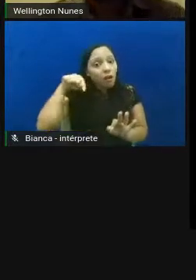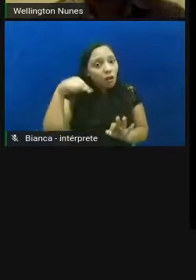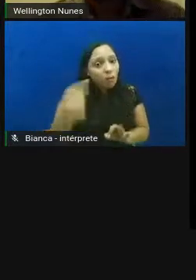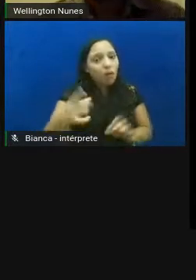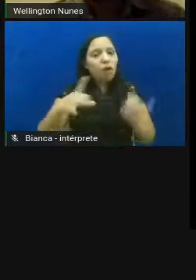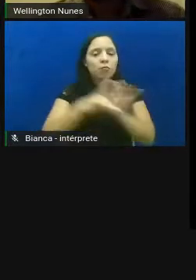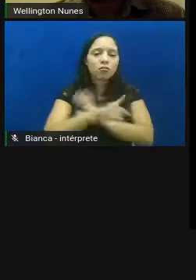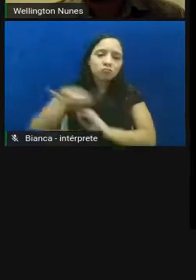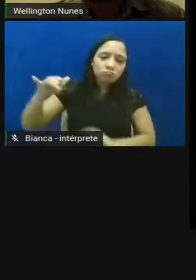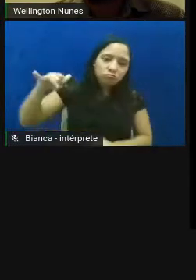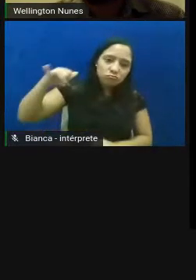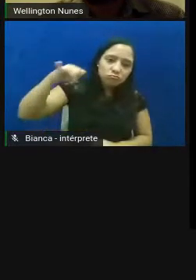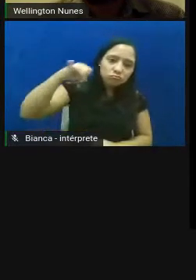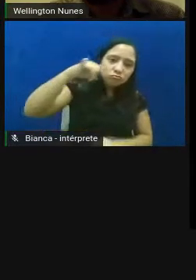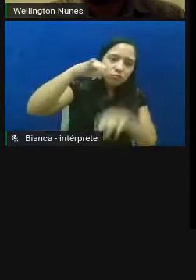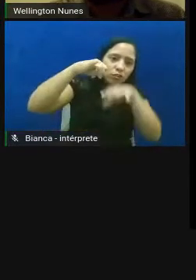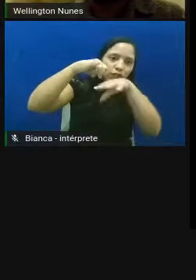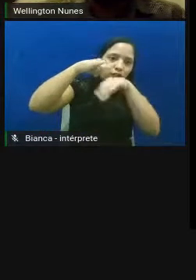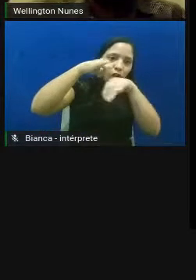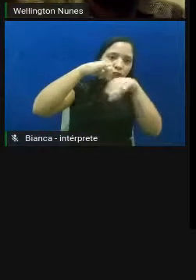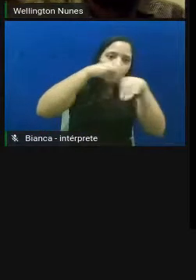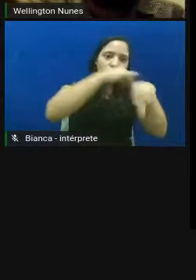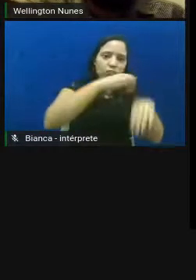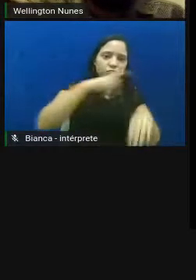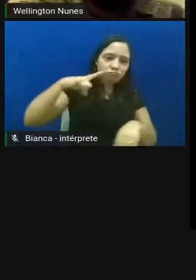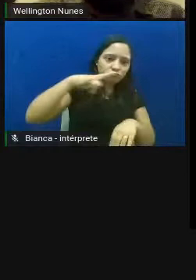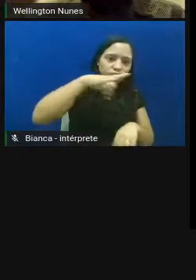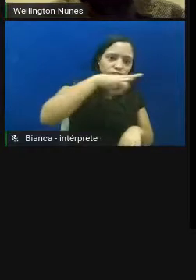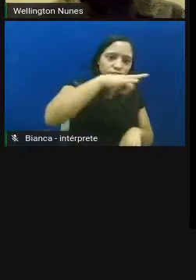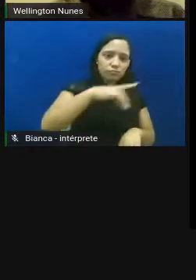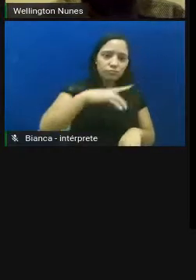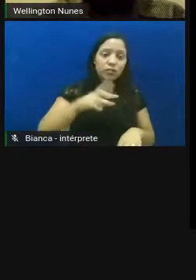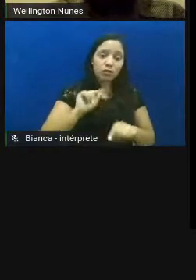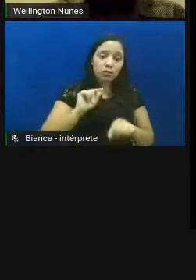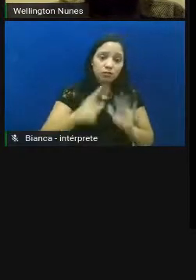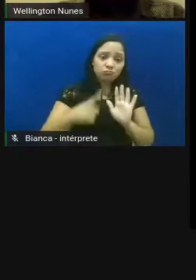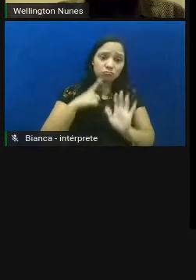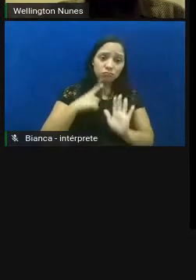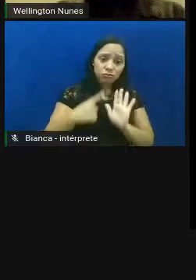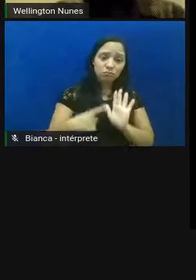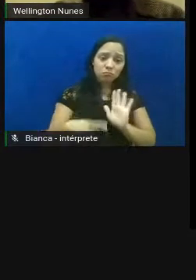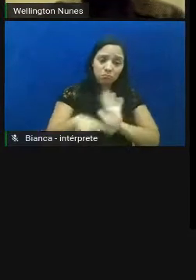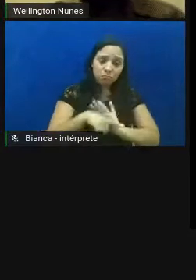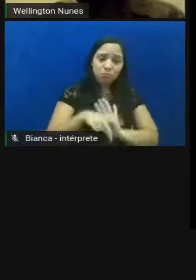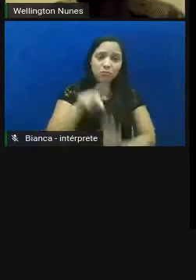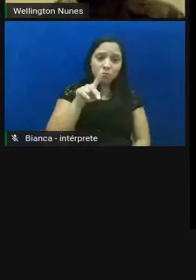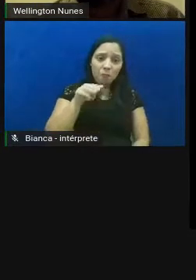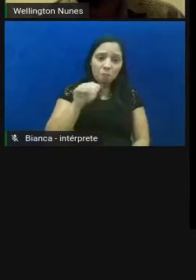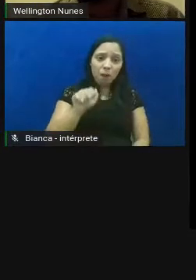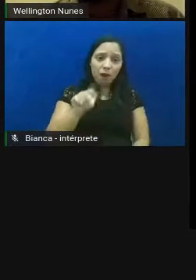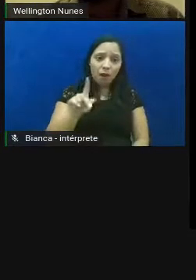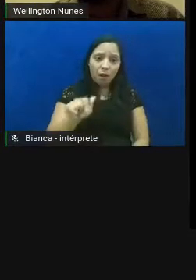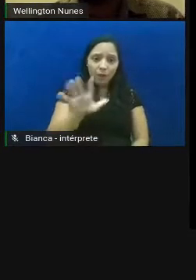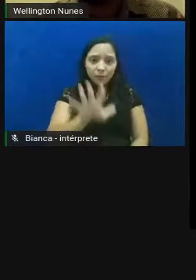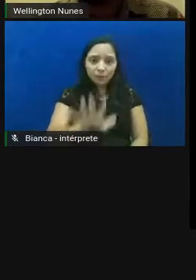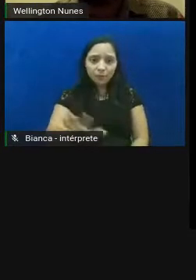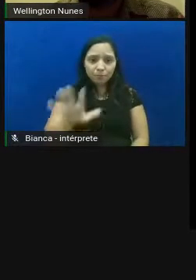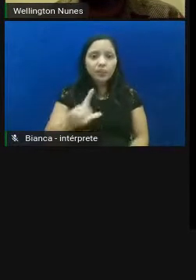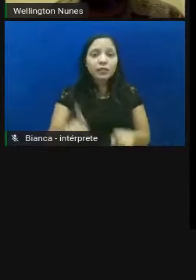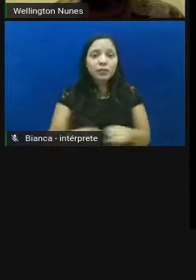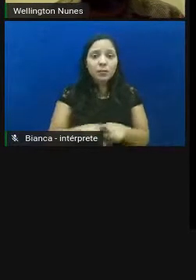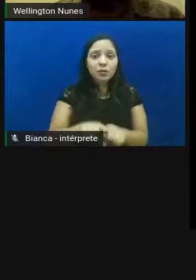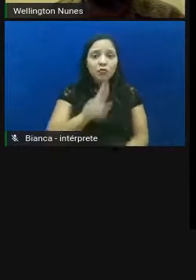restituição planimétrica, né, que é você trabalhar com plano, que são os mapas. A altimétrica, que mexe com